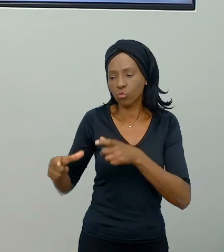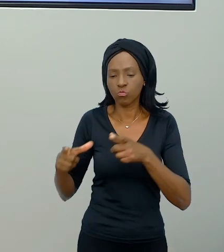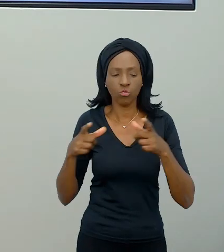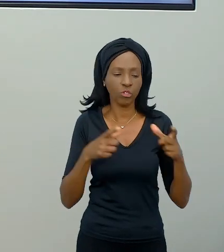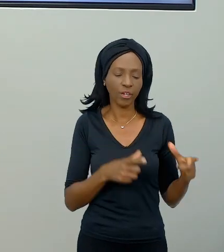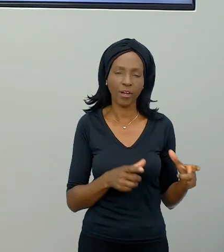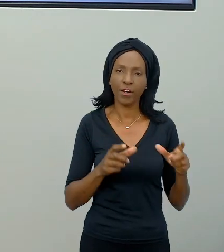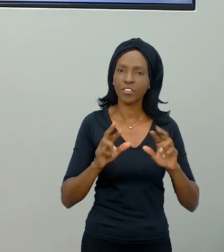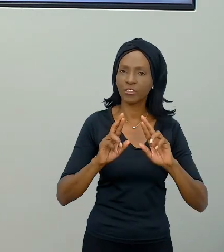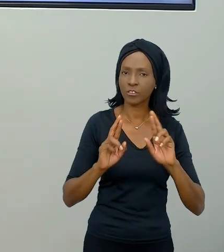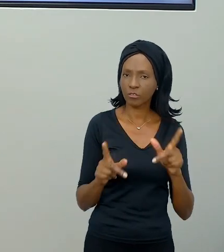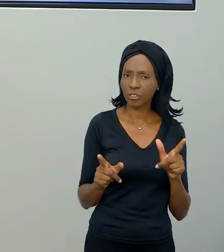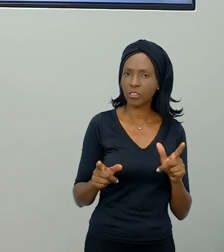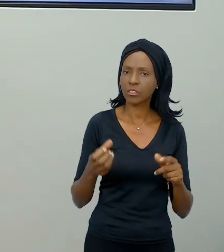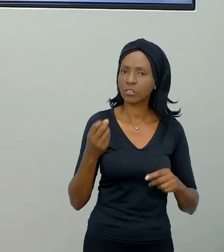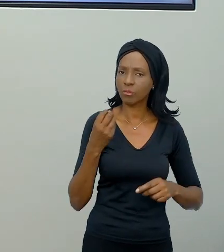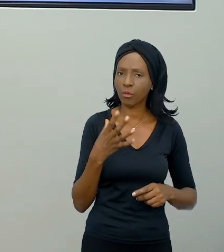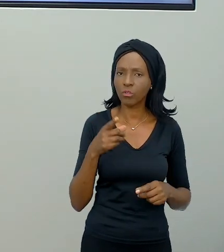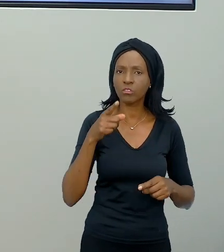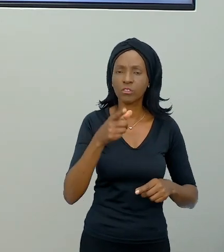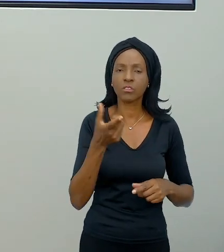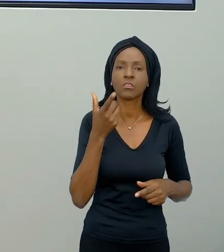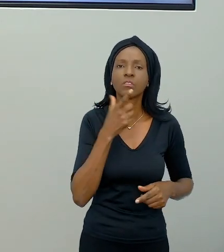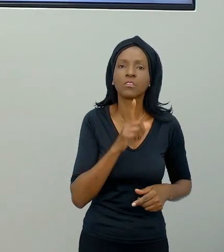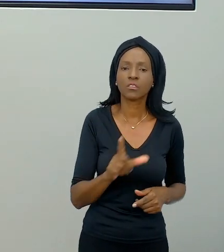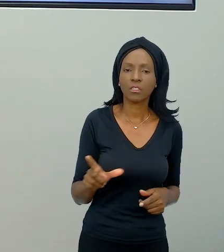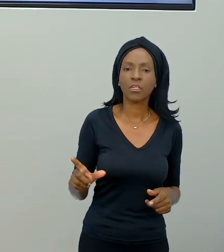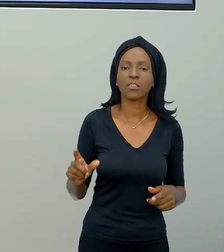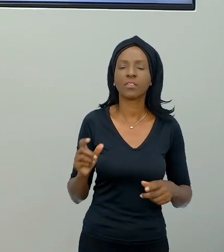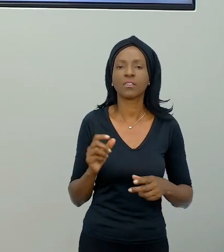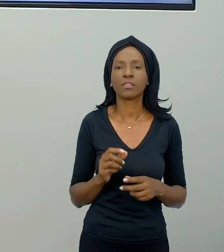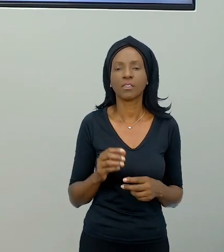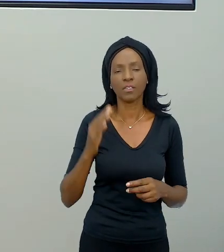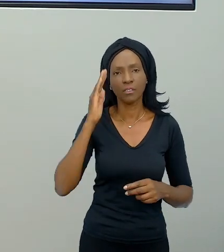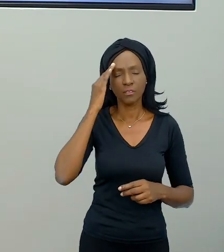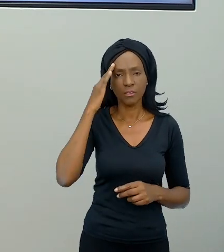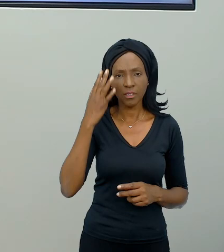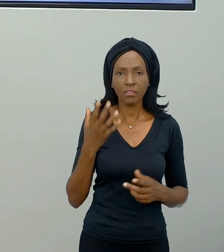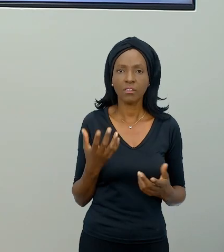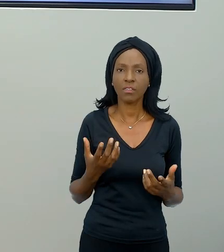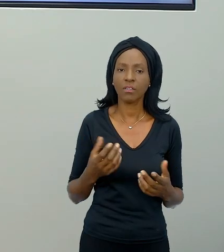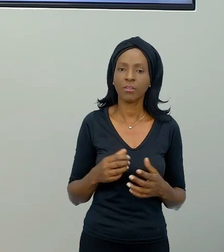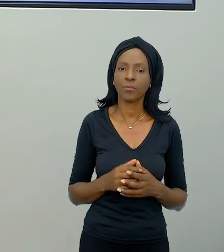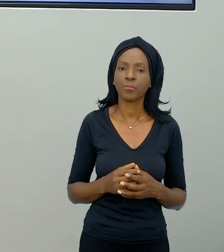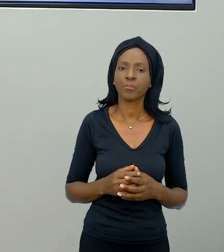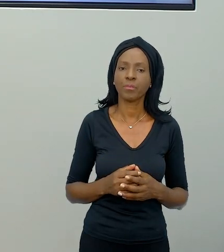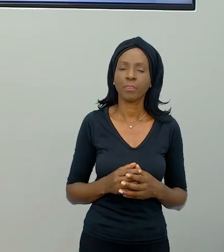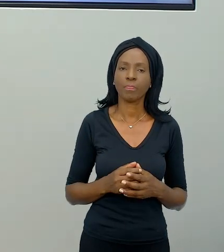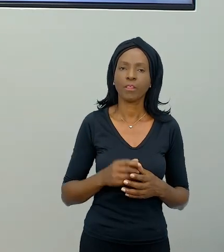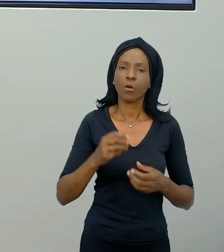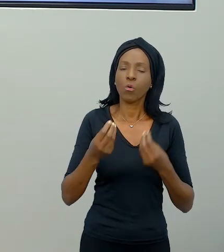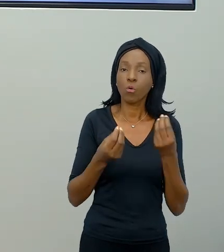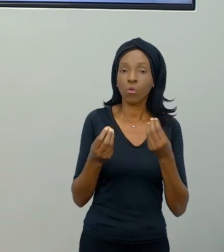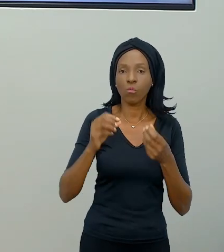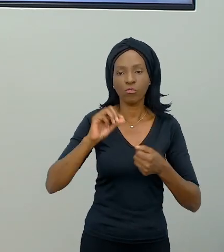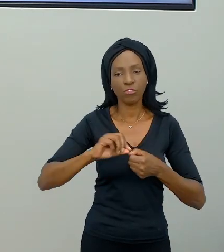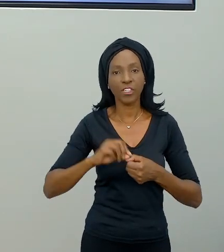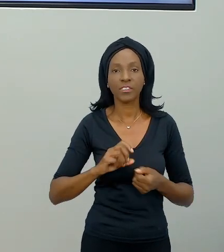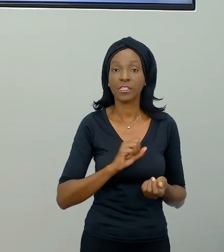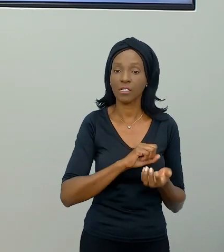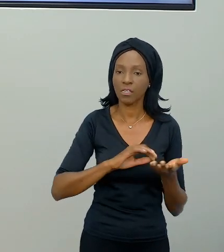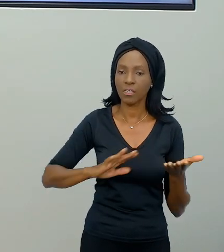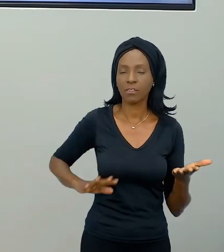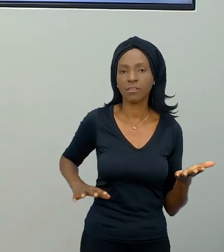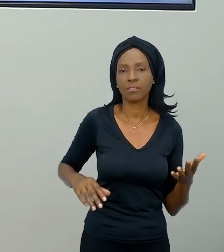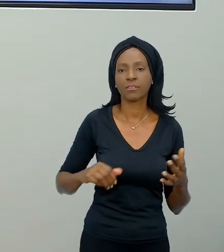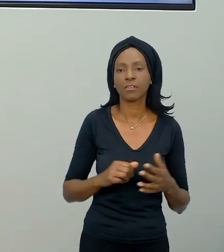possam, de uma forma aí, que vocês compreenderem como assertiva, realizar essas atividades. Bem,